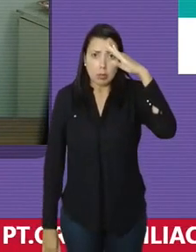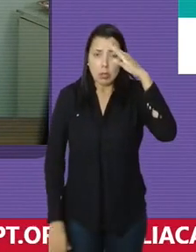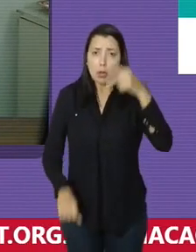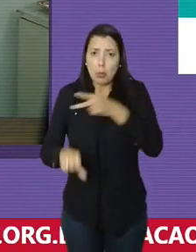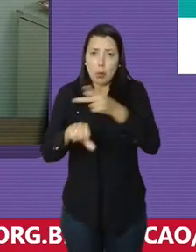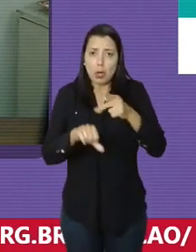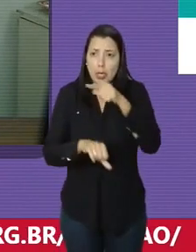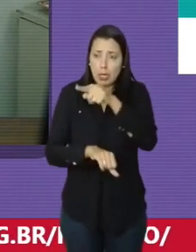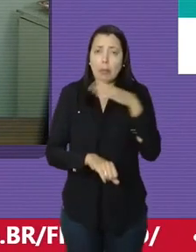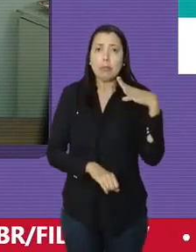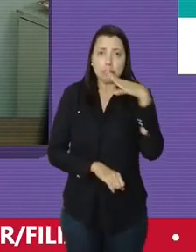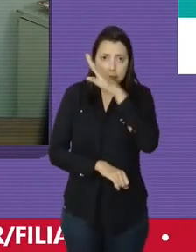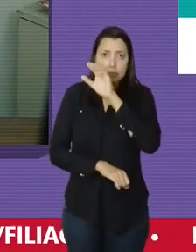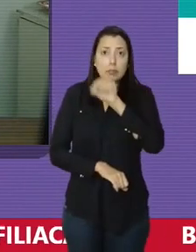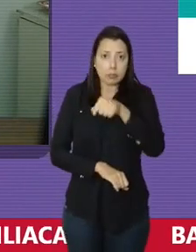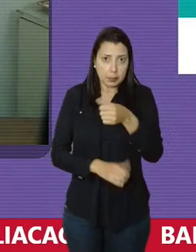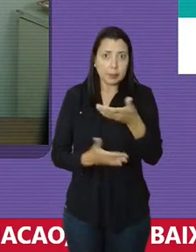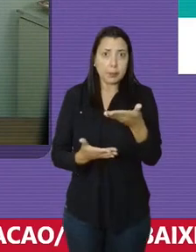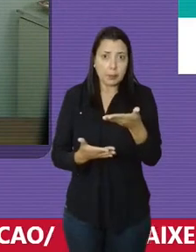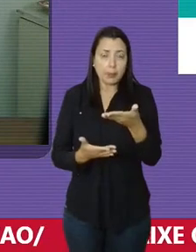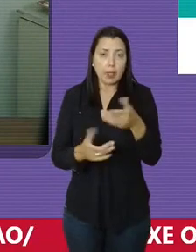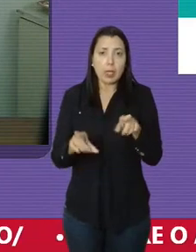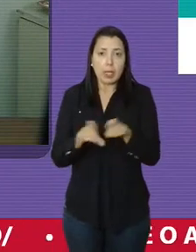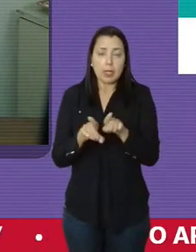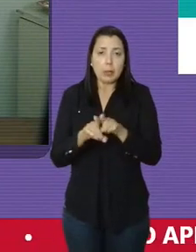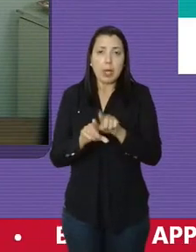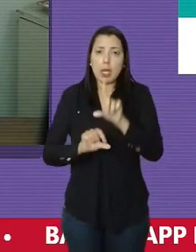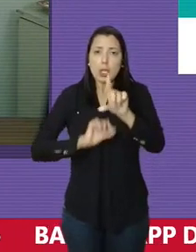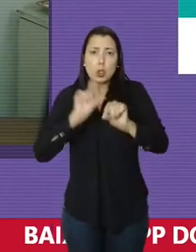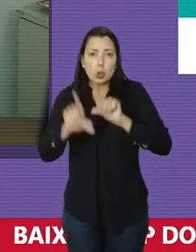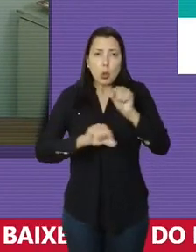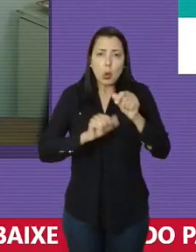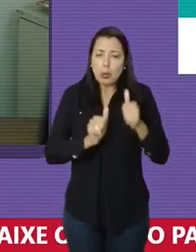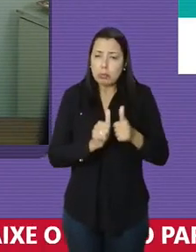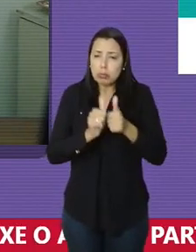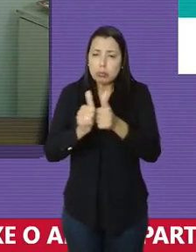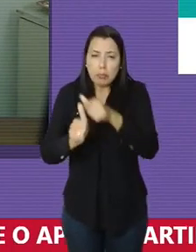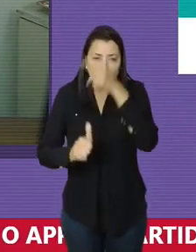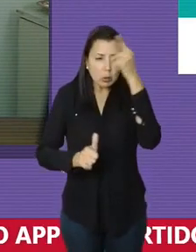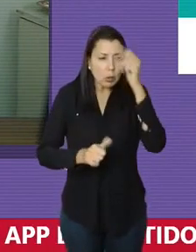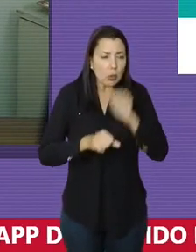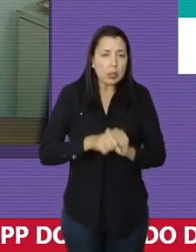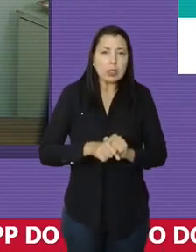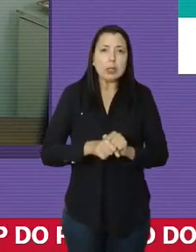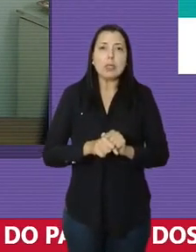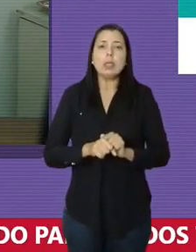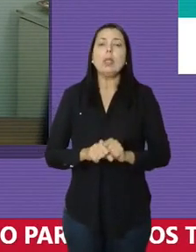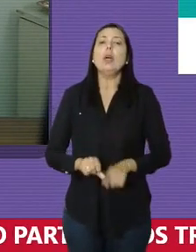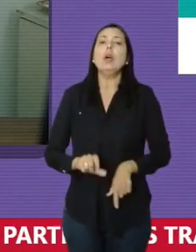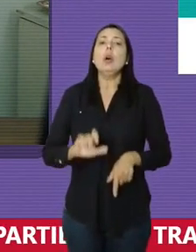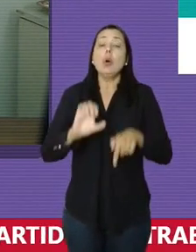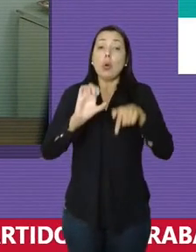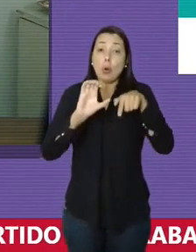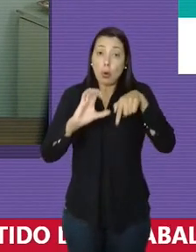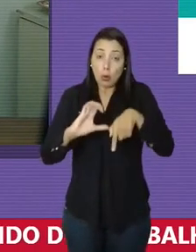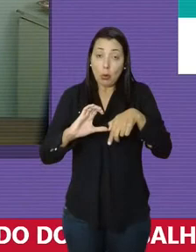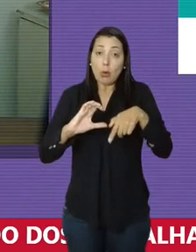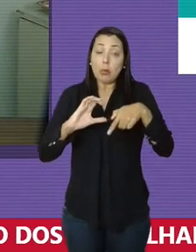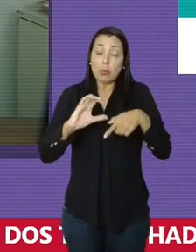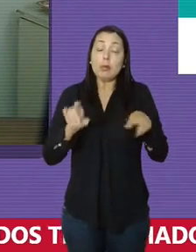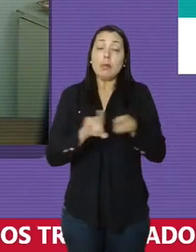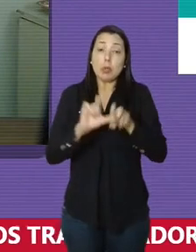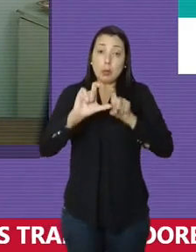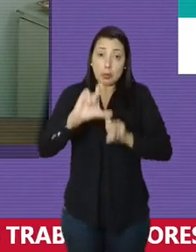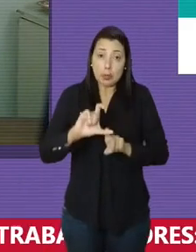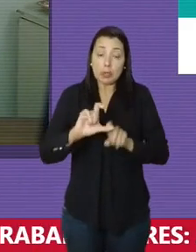por Bolsonaro quanto o antissemitismo, a perseguição aos comunistas e aos judeus e as minorias sustentaram